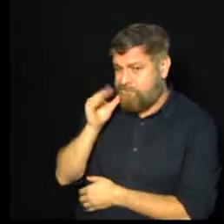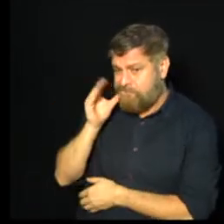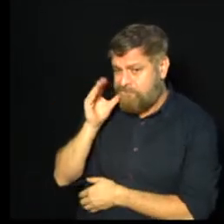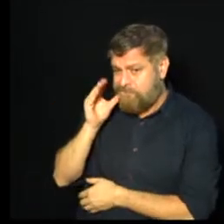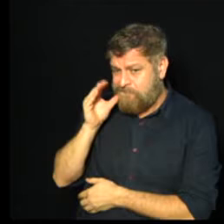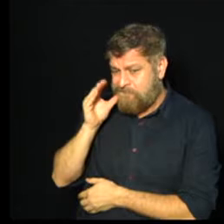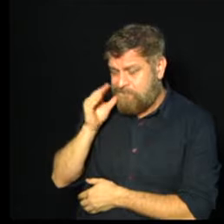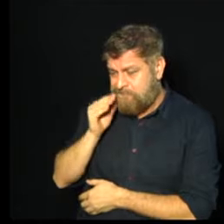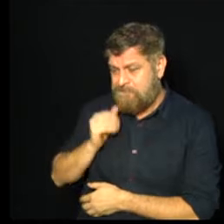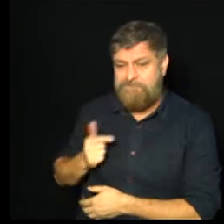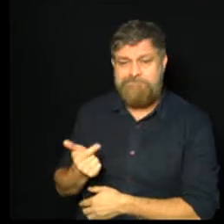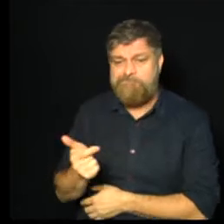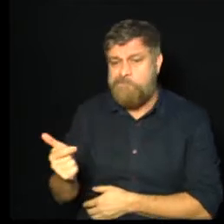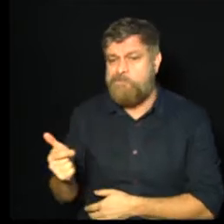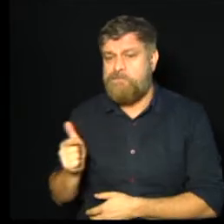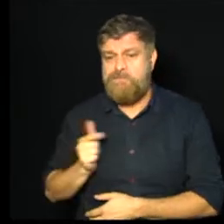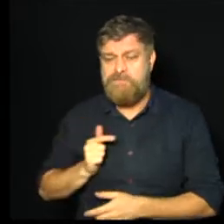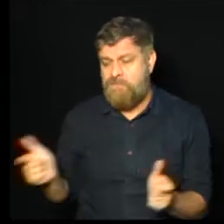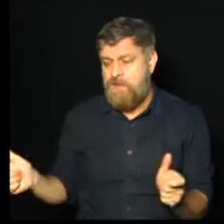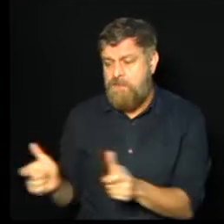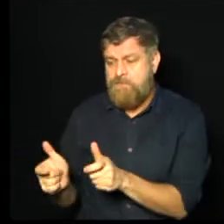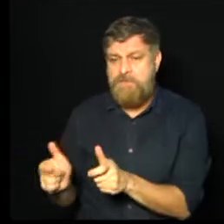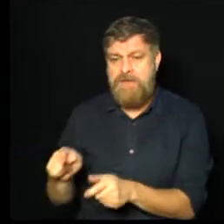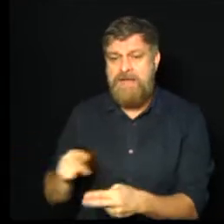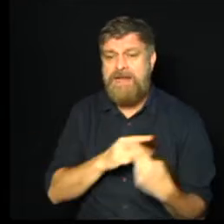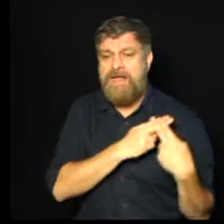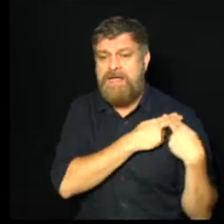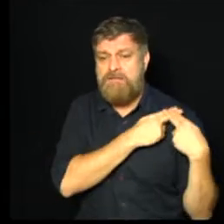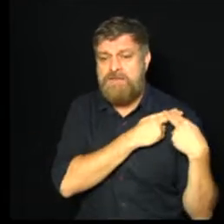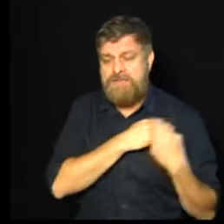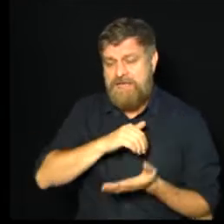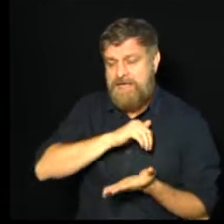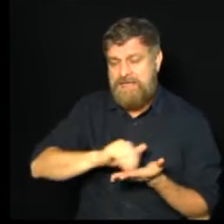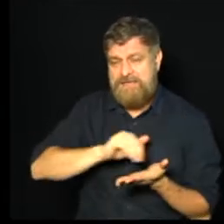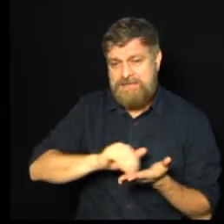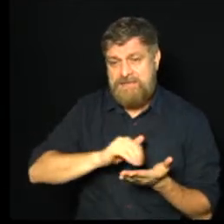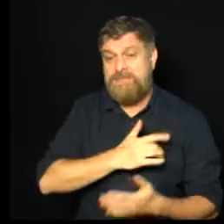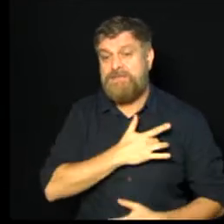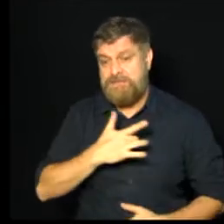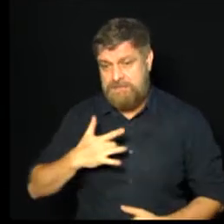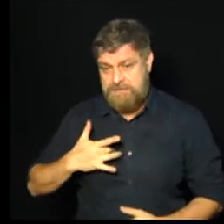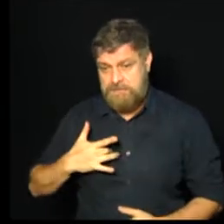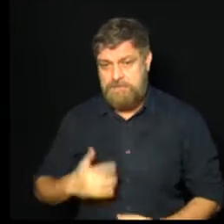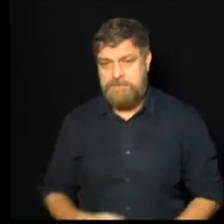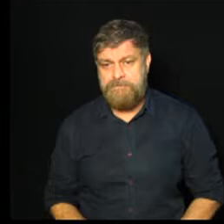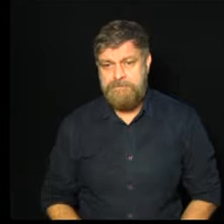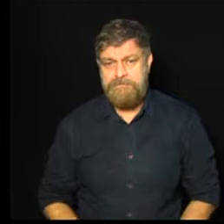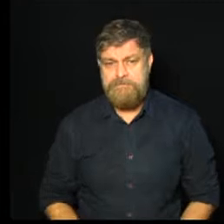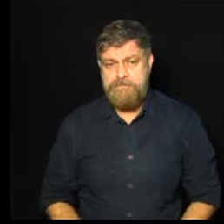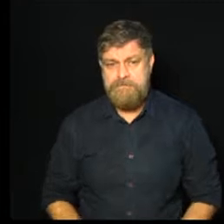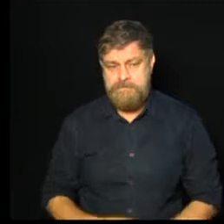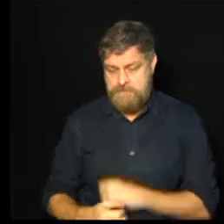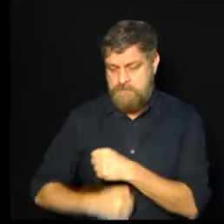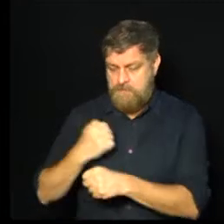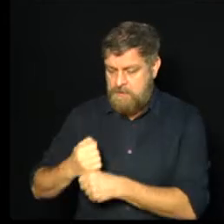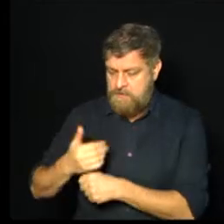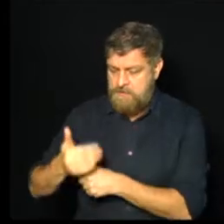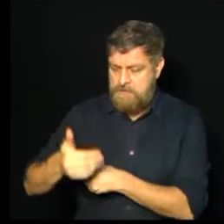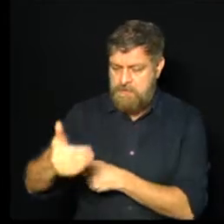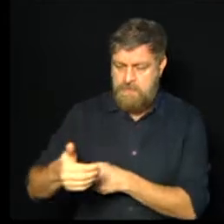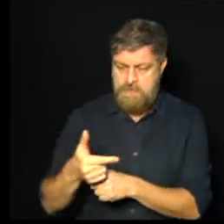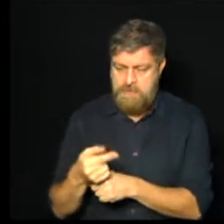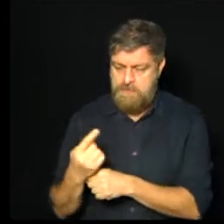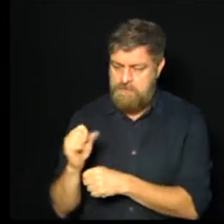pré-hospitalares, que nessa época estava sob a gestão da Secretaria Municipal de Saúde. Nos anos subsequentes, de